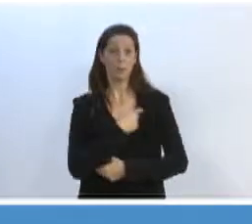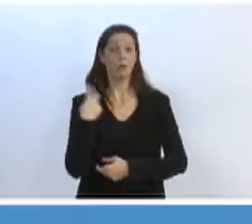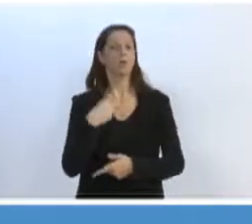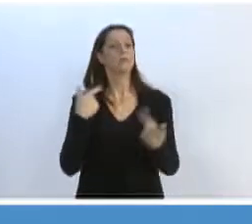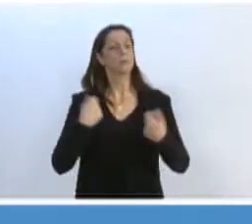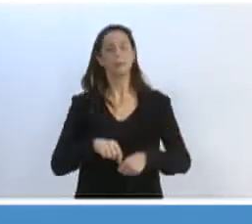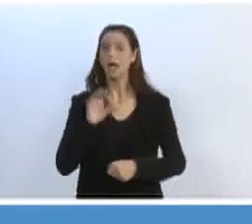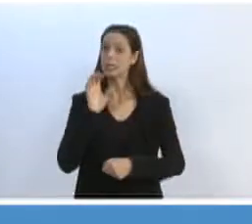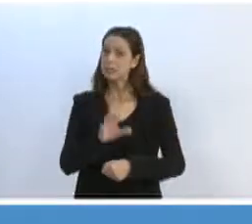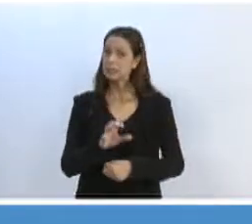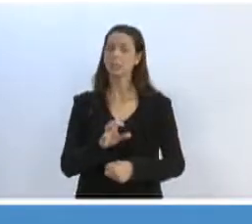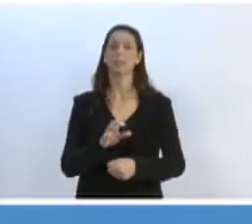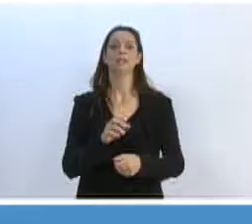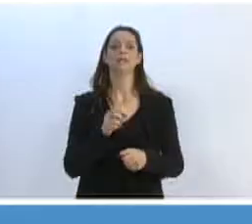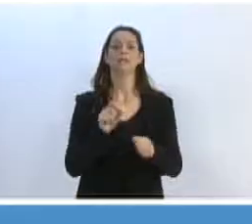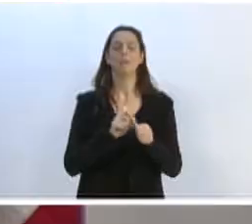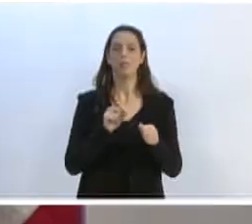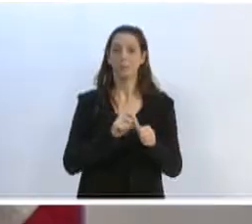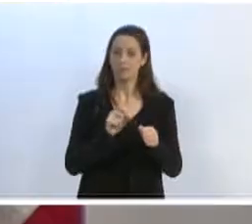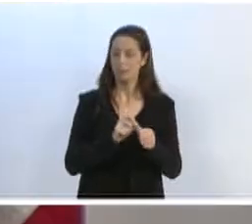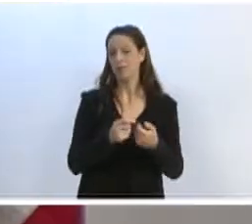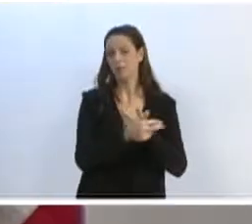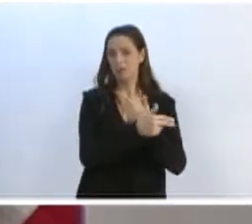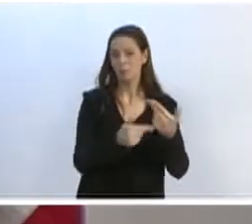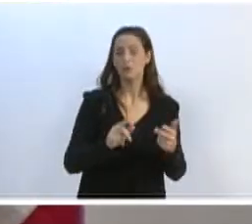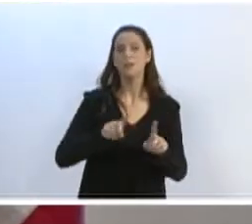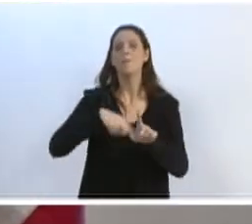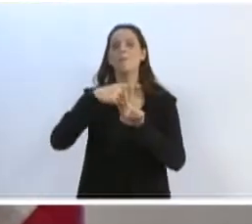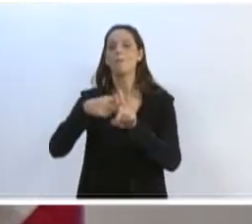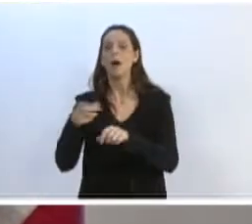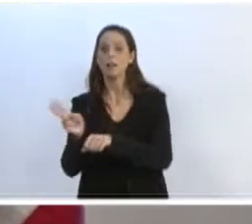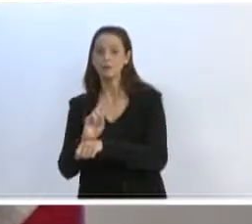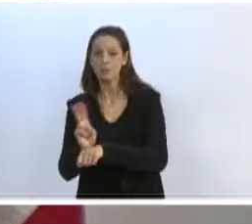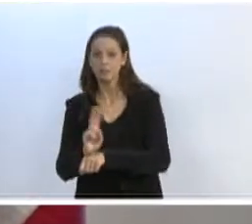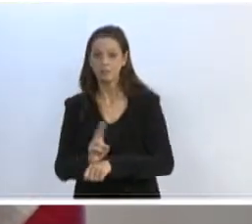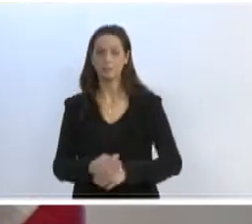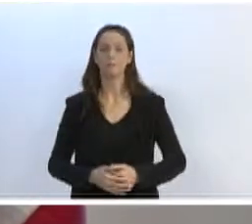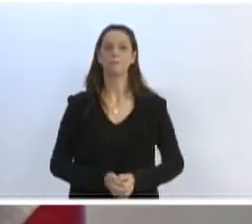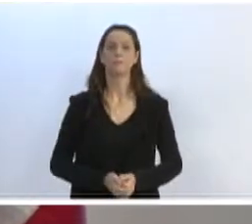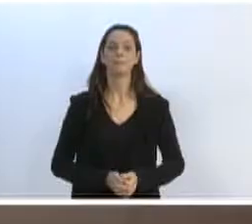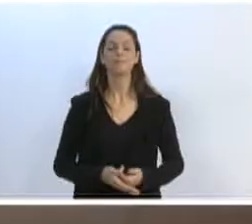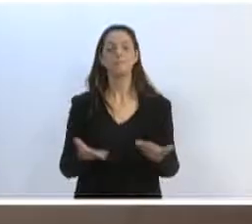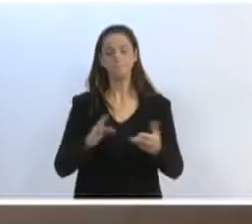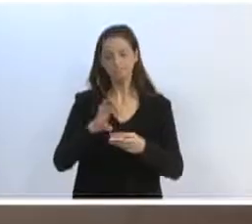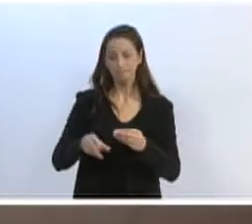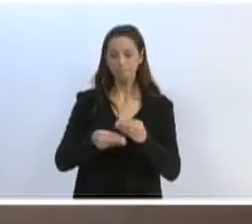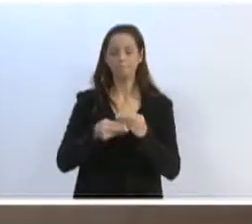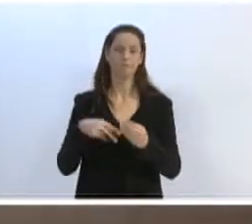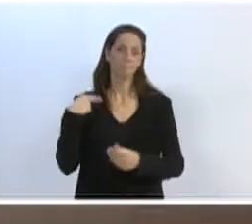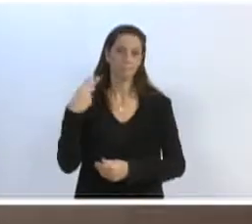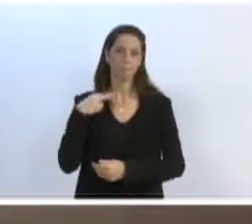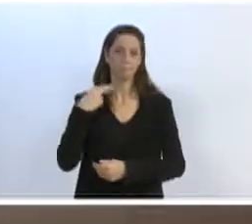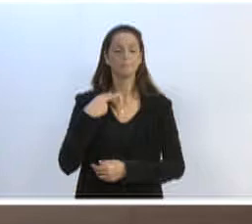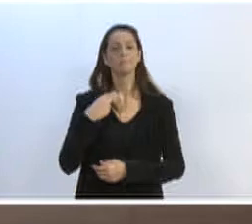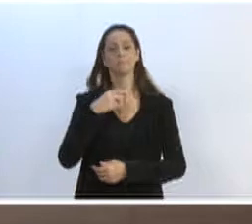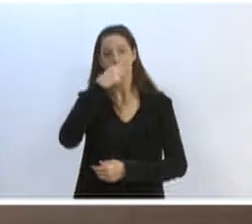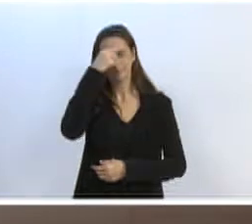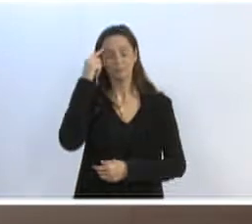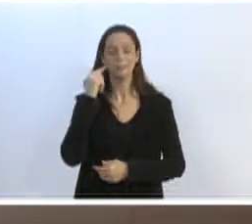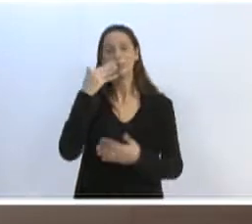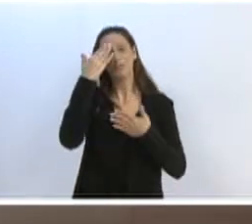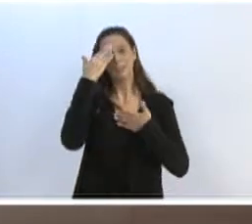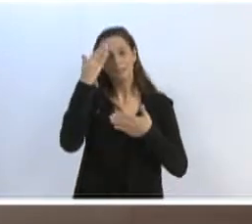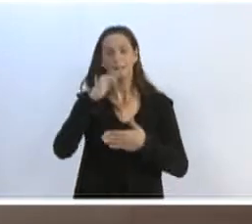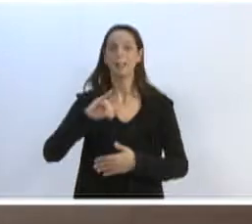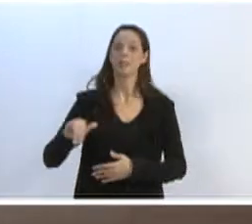causava até a conclusão final concelho a par do presidente vereador ito obrigado pela oportunidade e eu